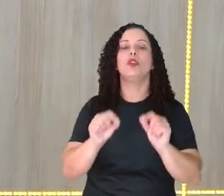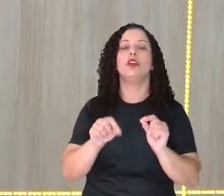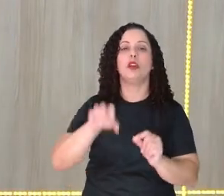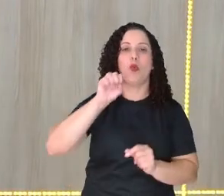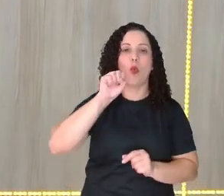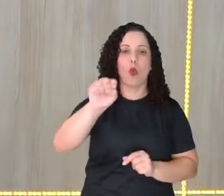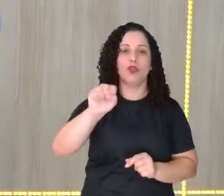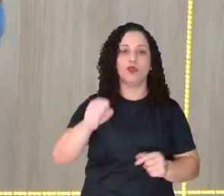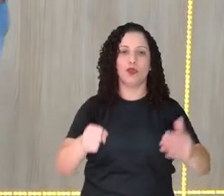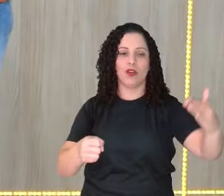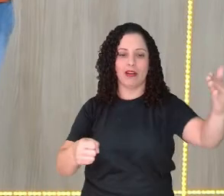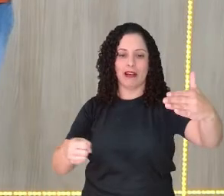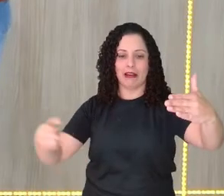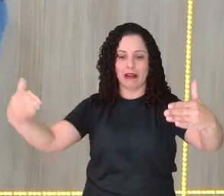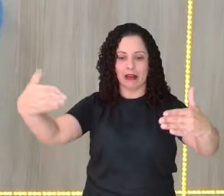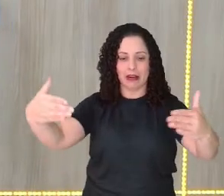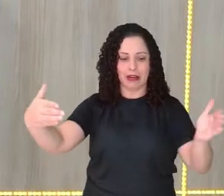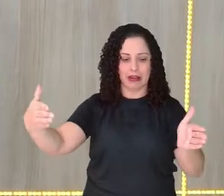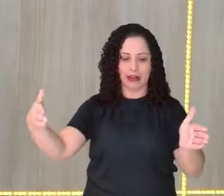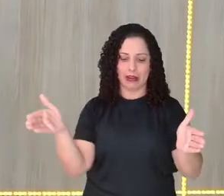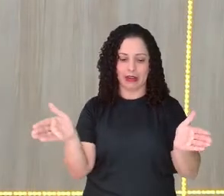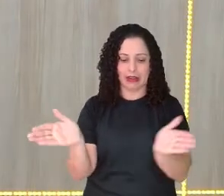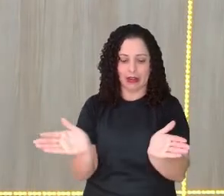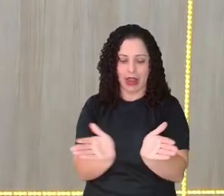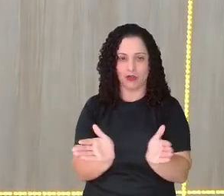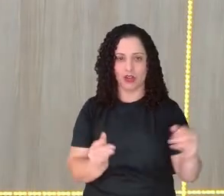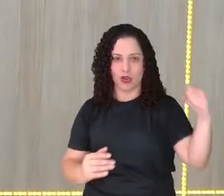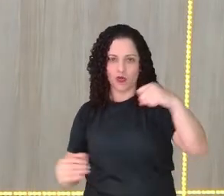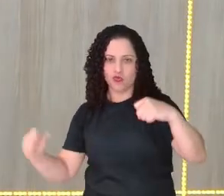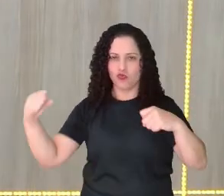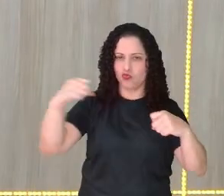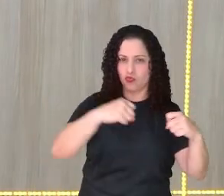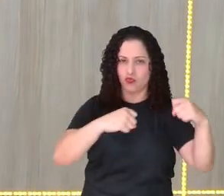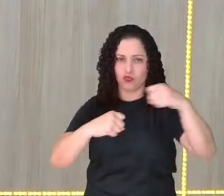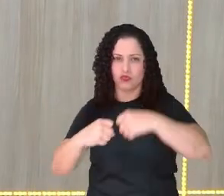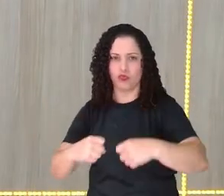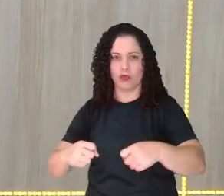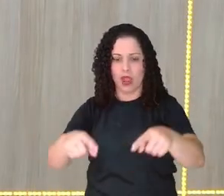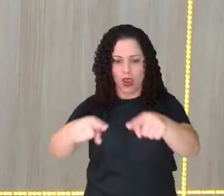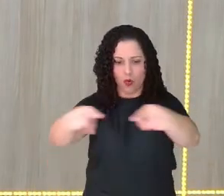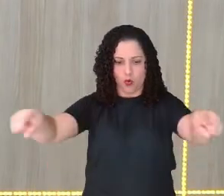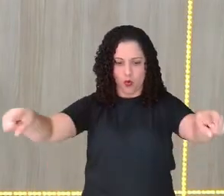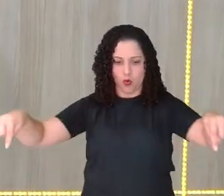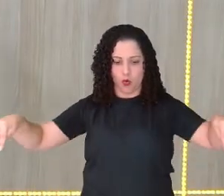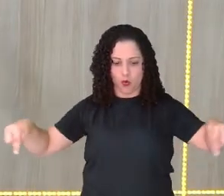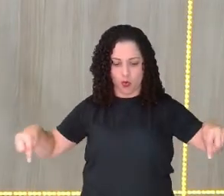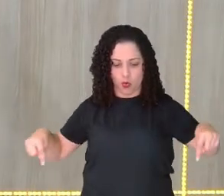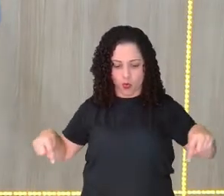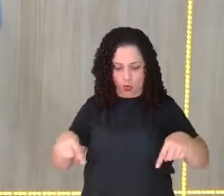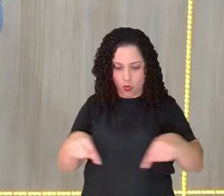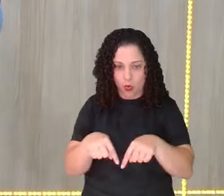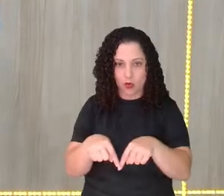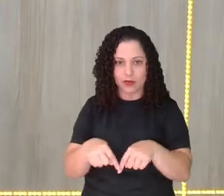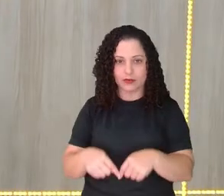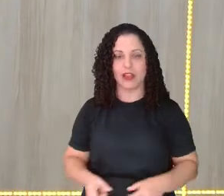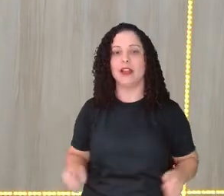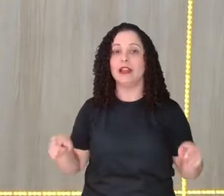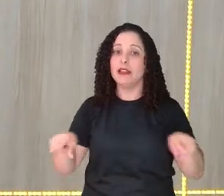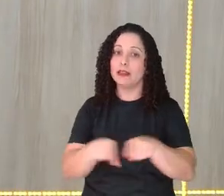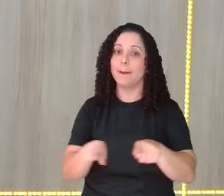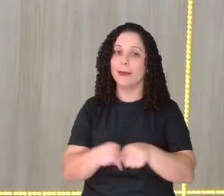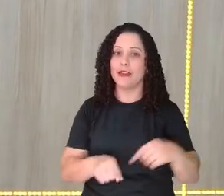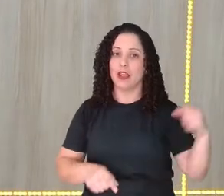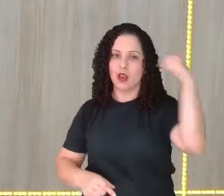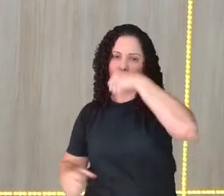de 8 lados, certo? E a gente pode falar também em relação a isso por conta do boxe, né? O boxe é